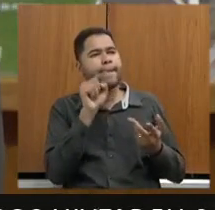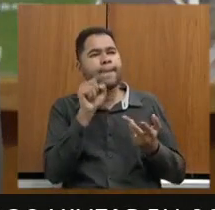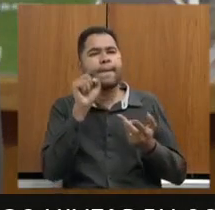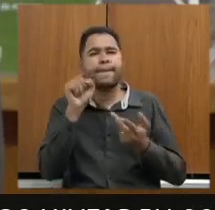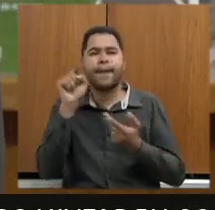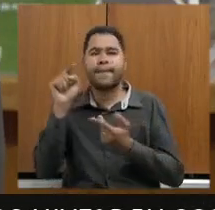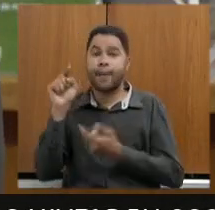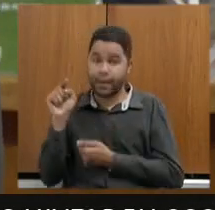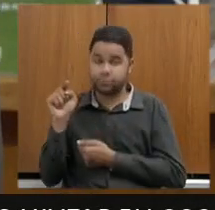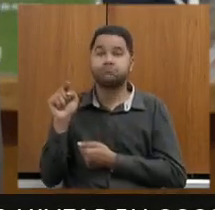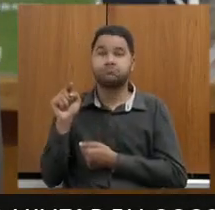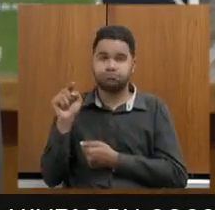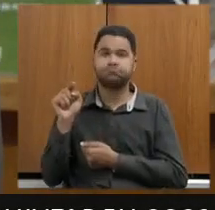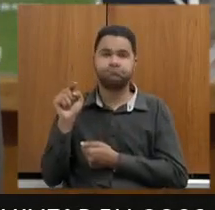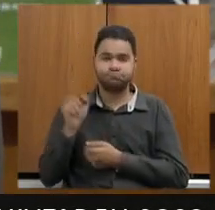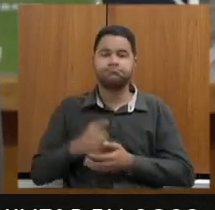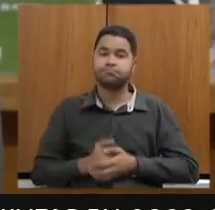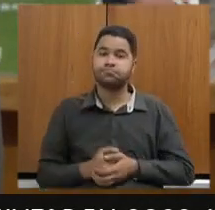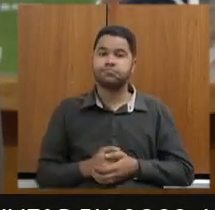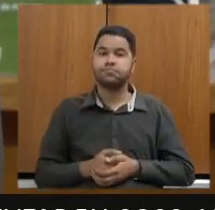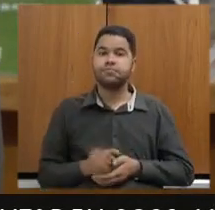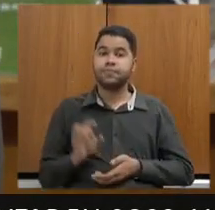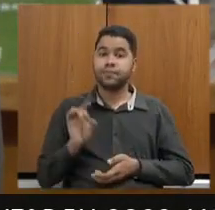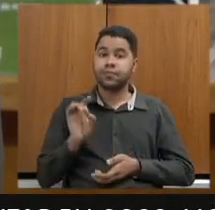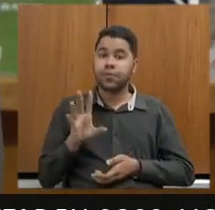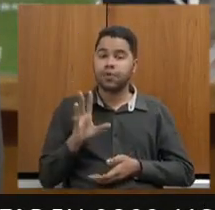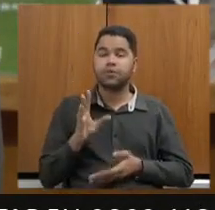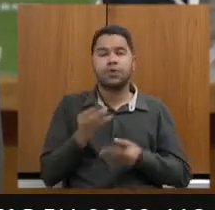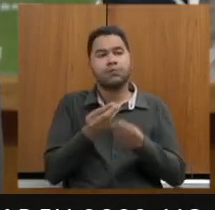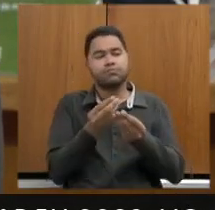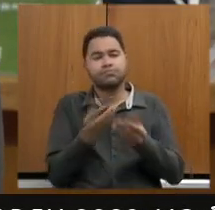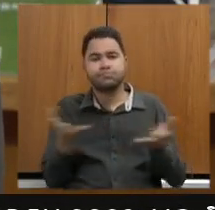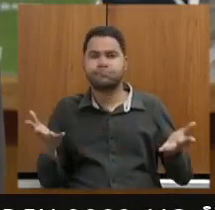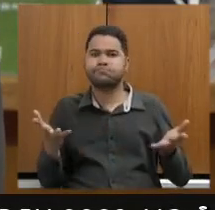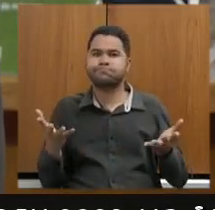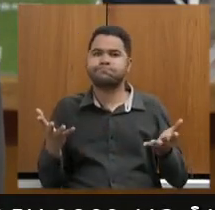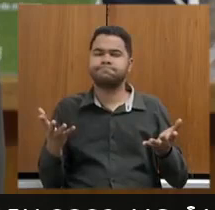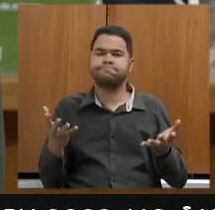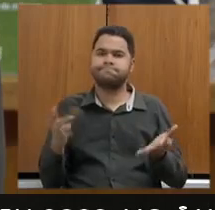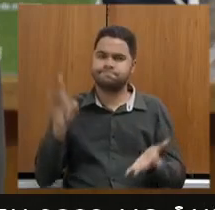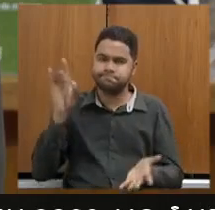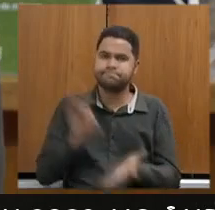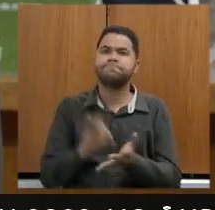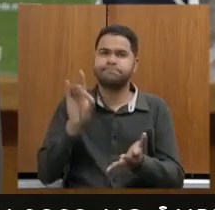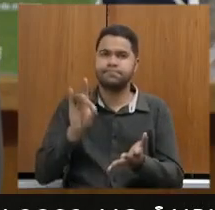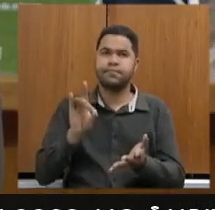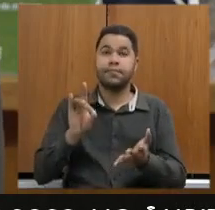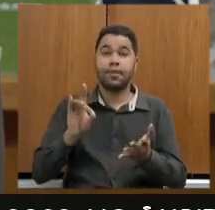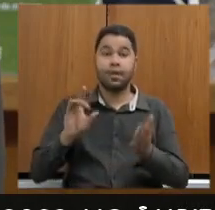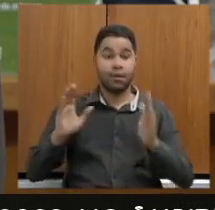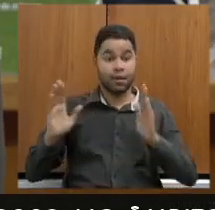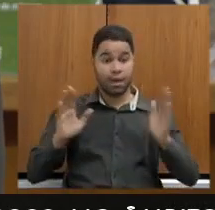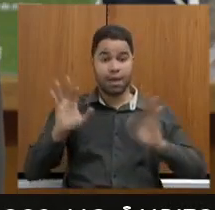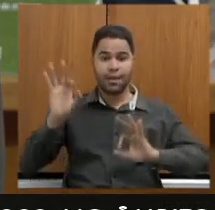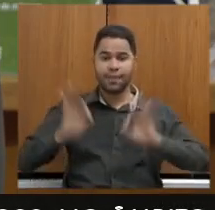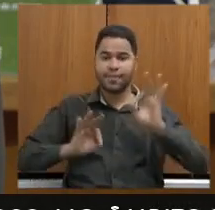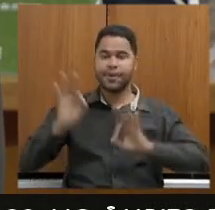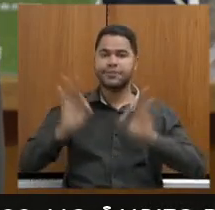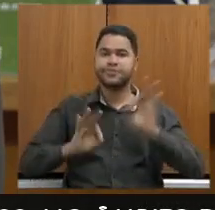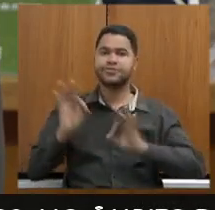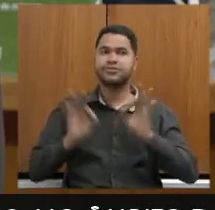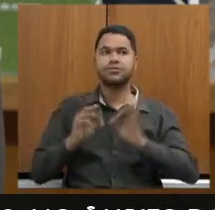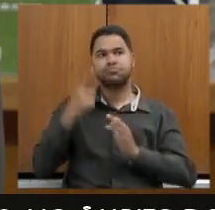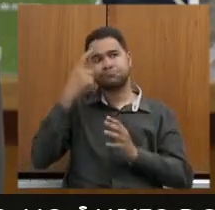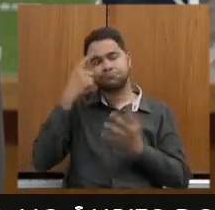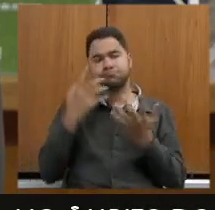frações de só nos levam a constatar esse planejamento sendo